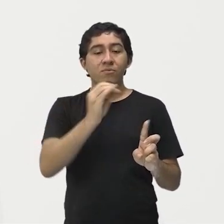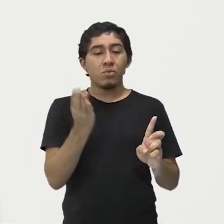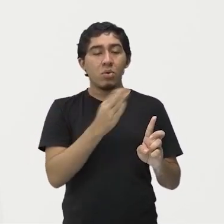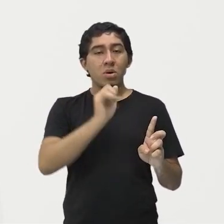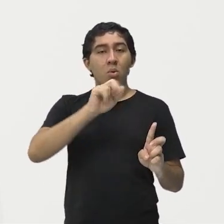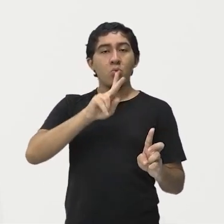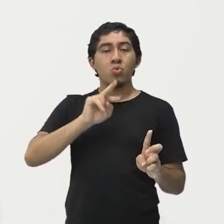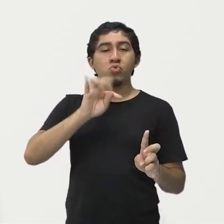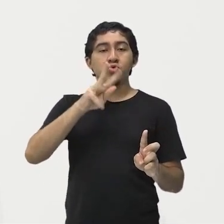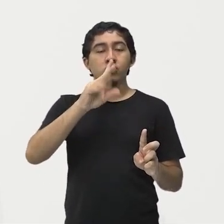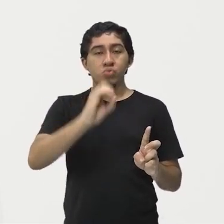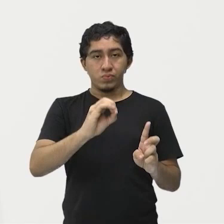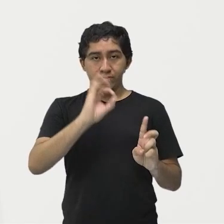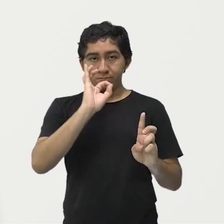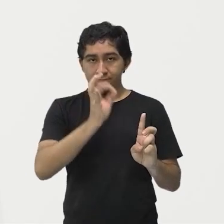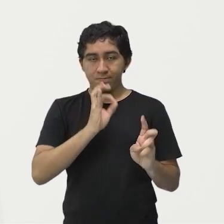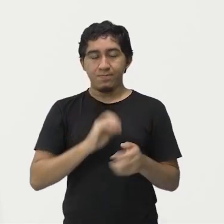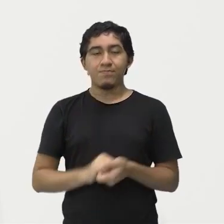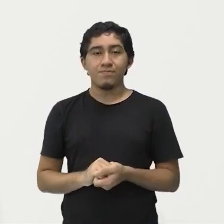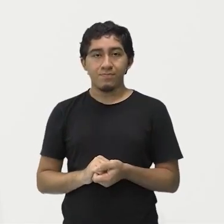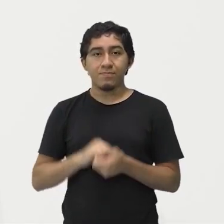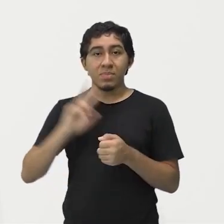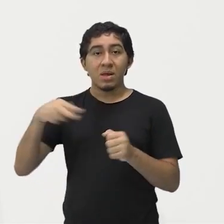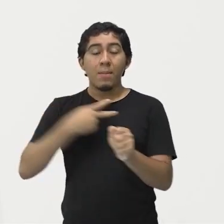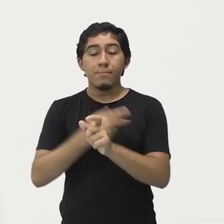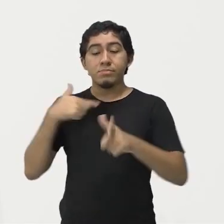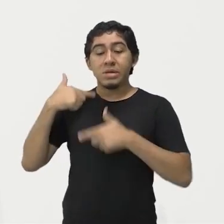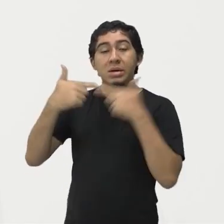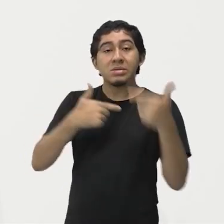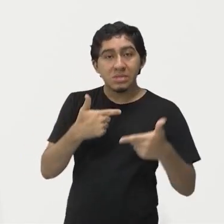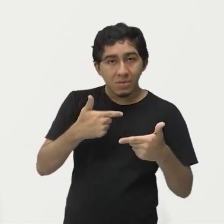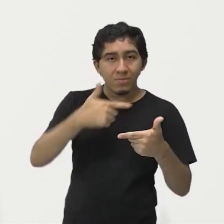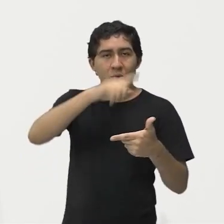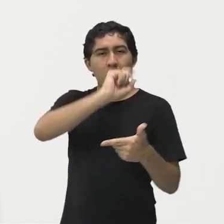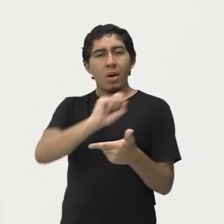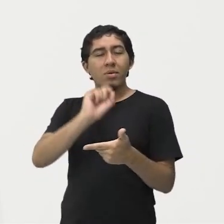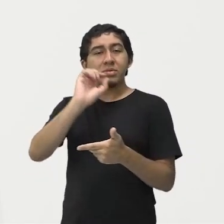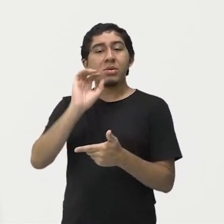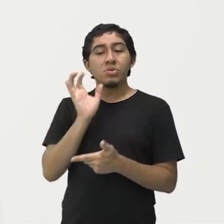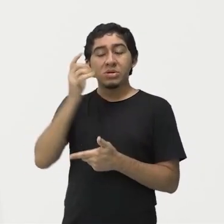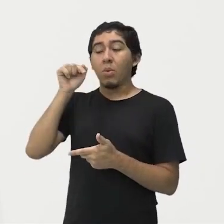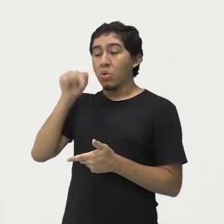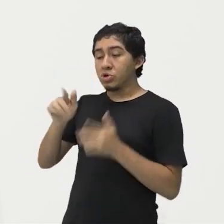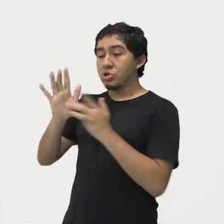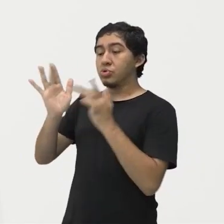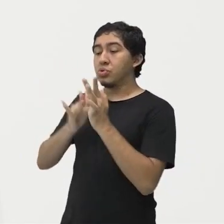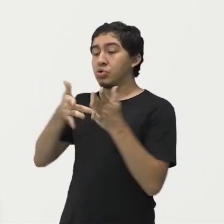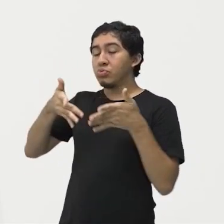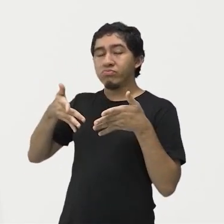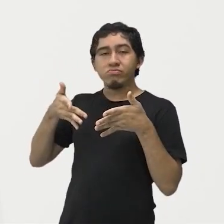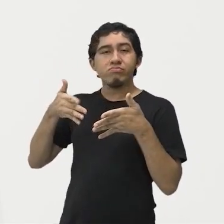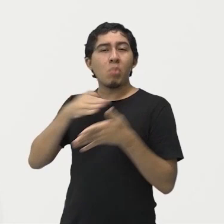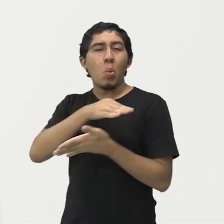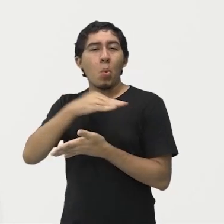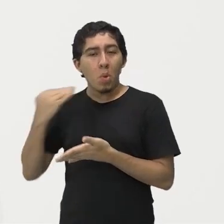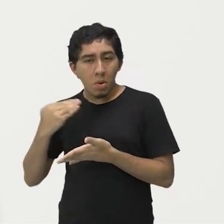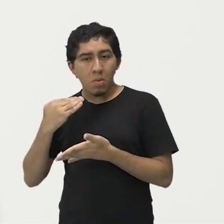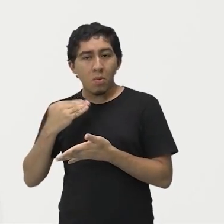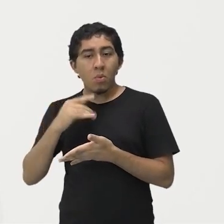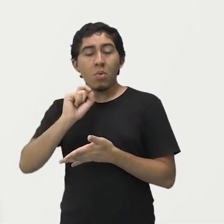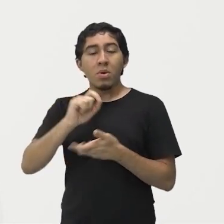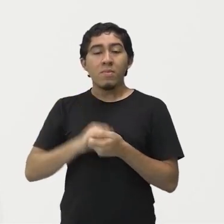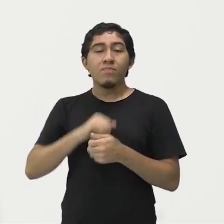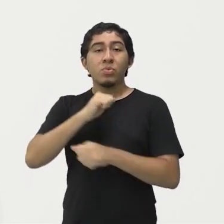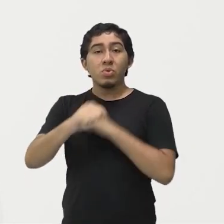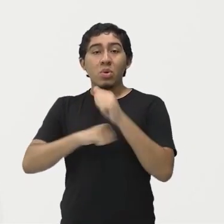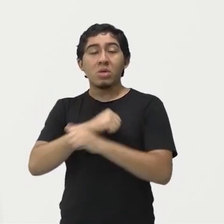Segundo as tradições, a morte de Jesus foi no ano de 33, né? Jesus morreu com 33 anos, então foi no ano